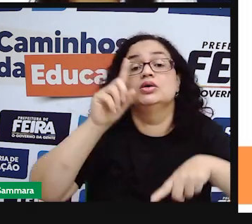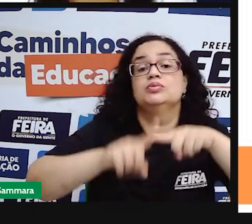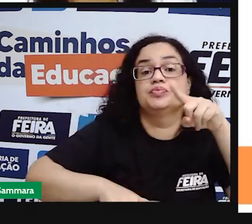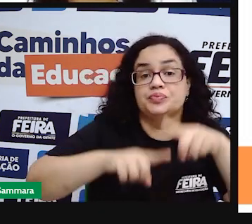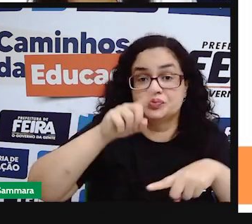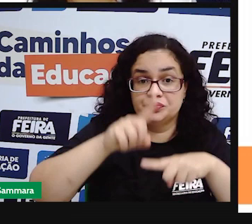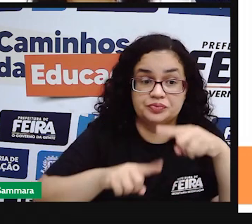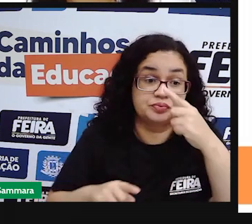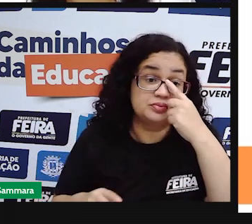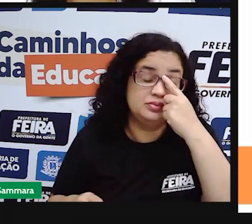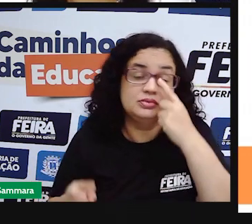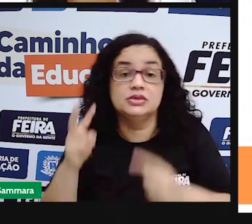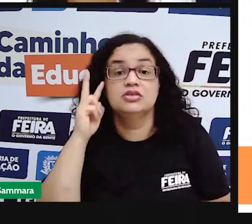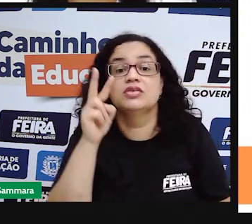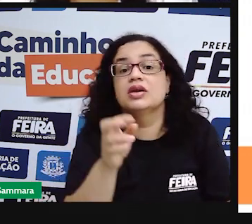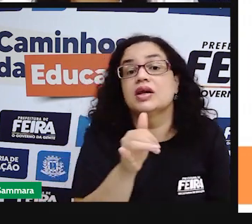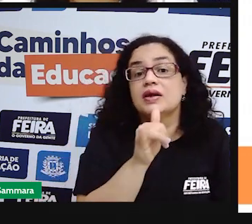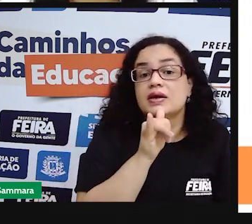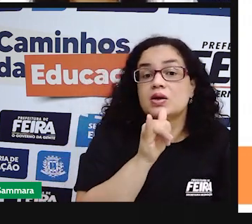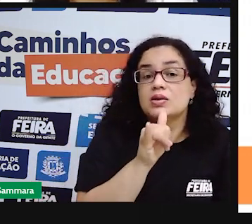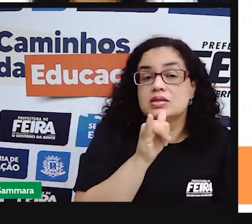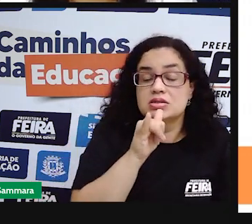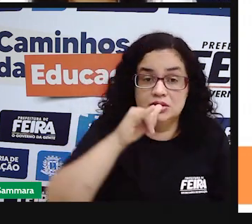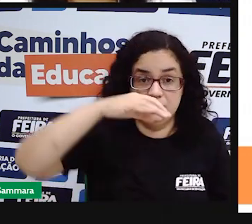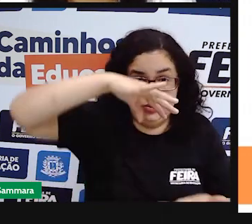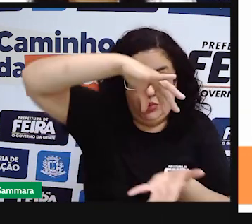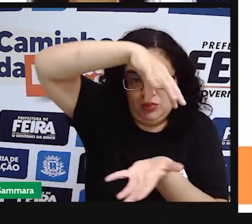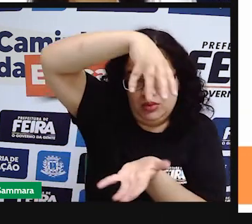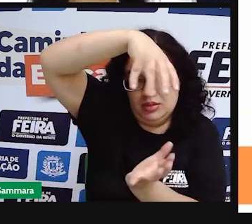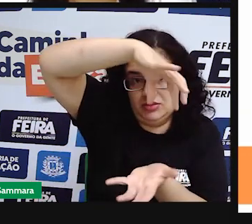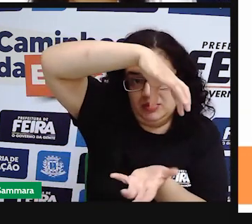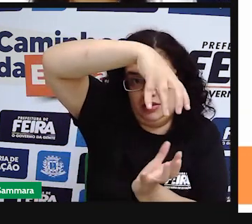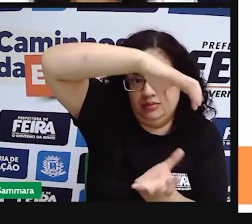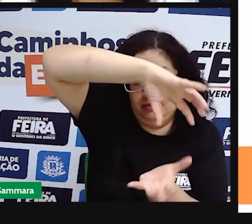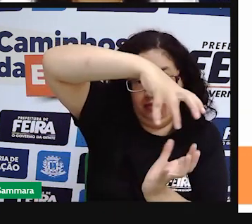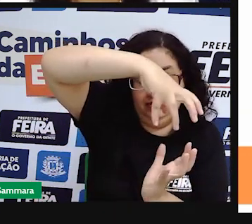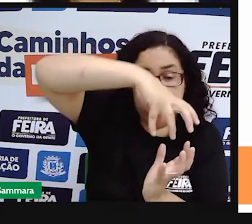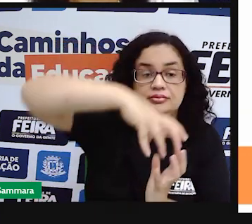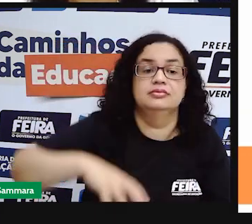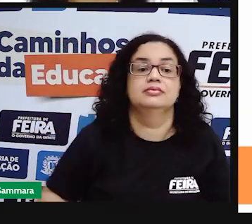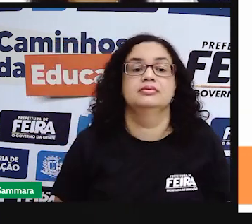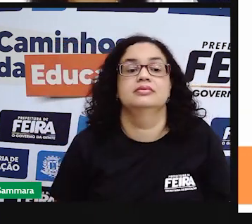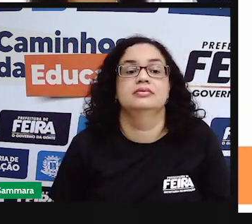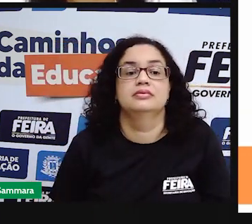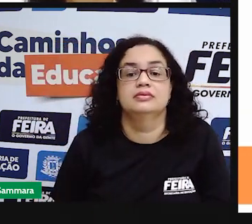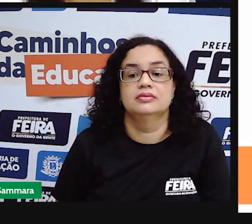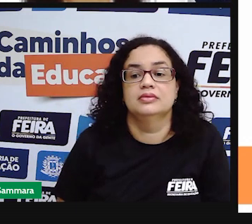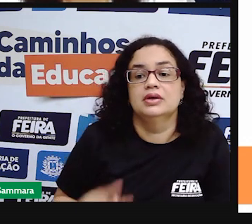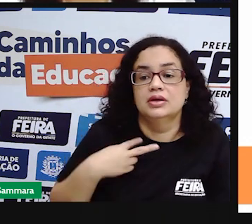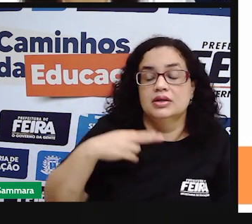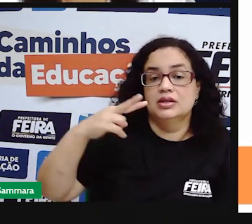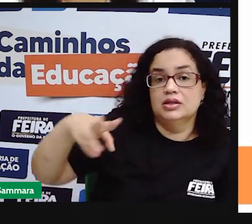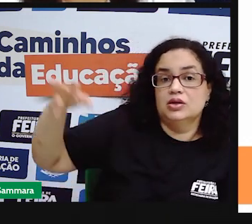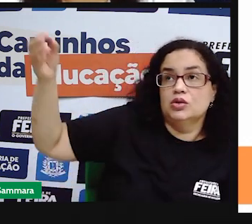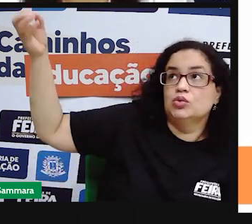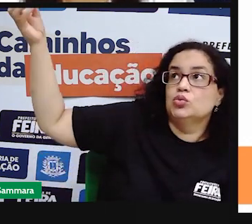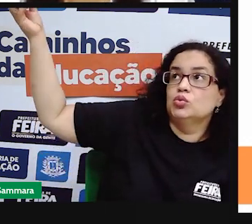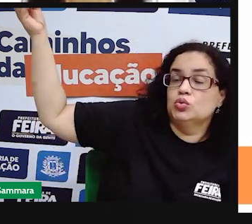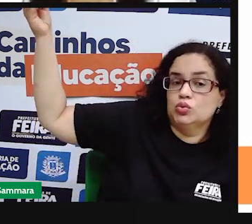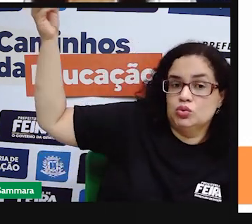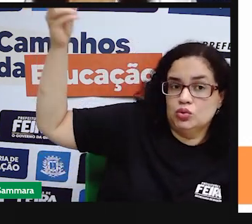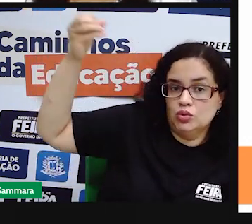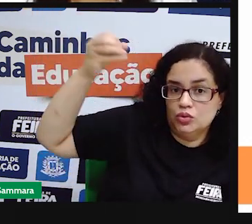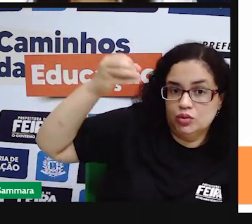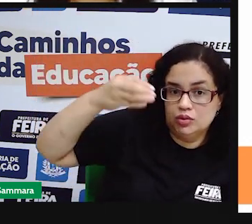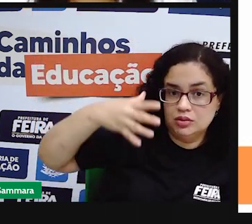Se aí tivesse, por exemplo, uma esfera, não tivesse um cubo, tivesse uma esfera, aí a projeção da sombra seria